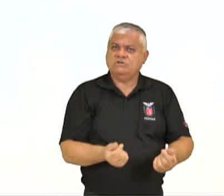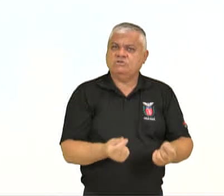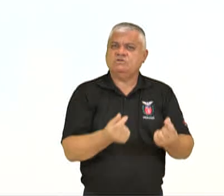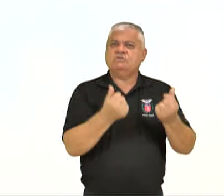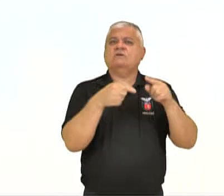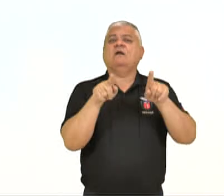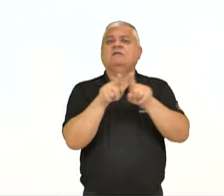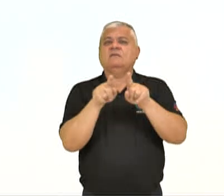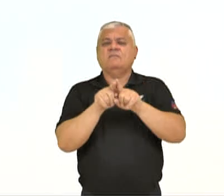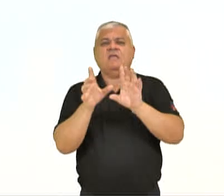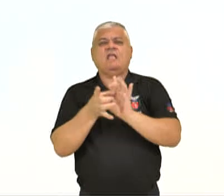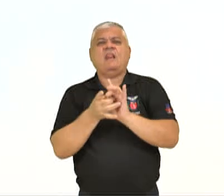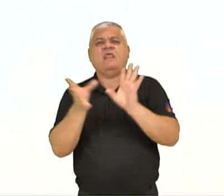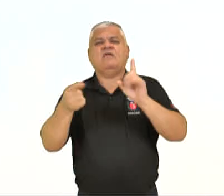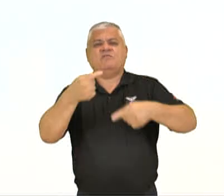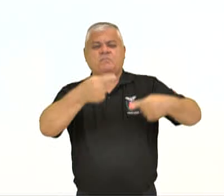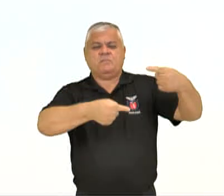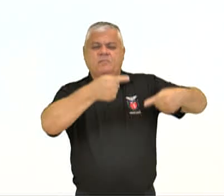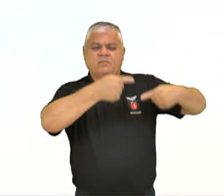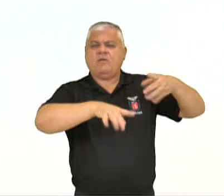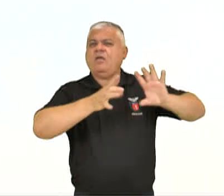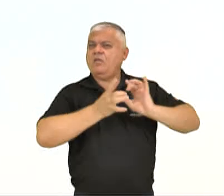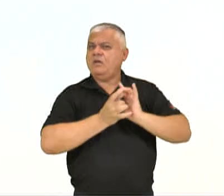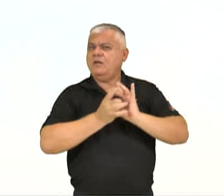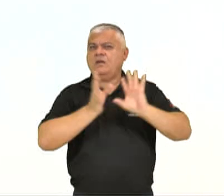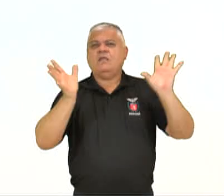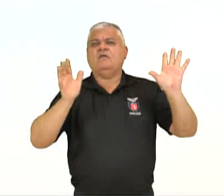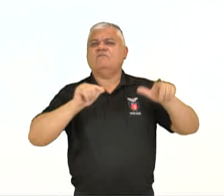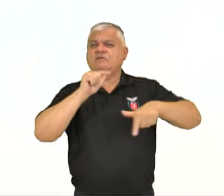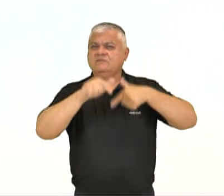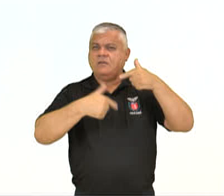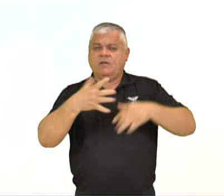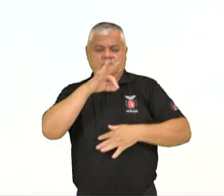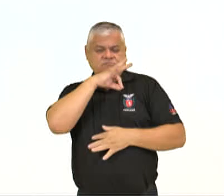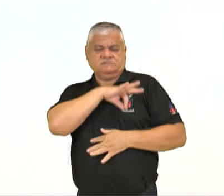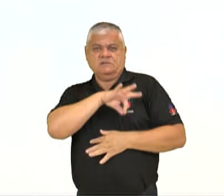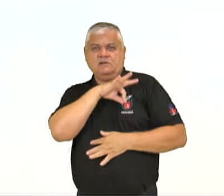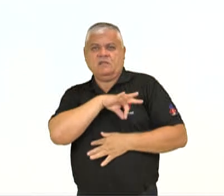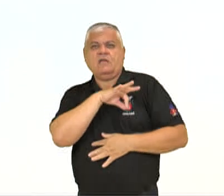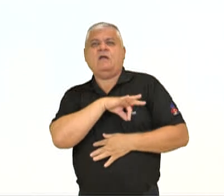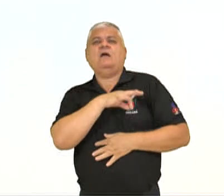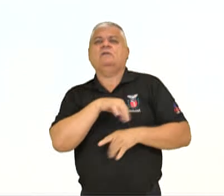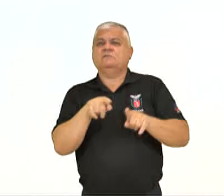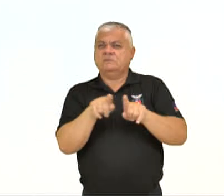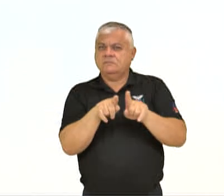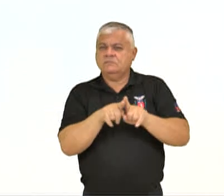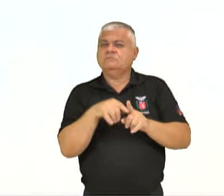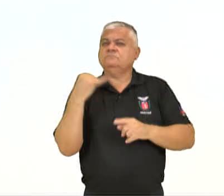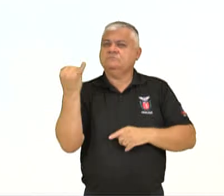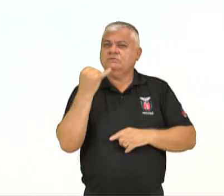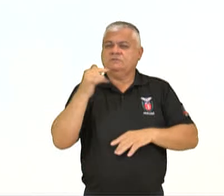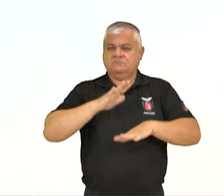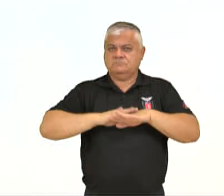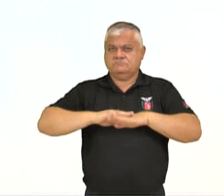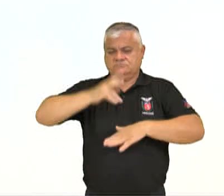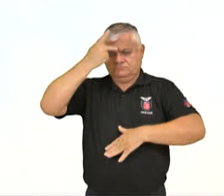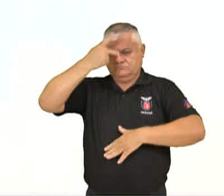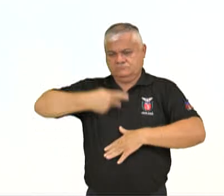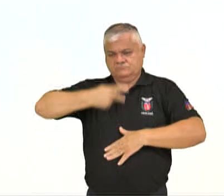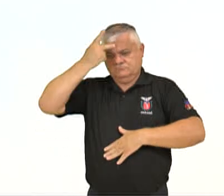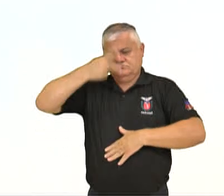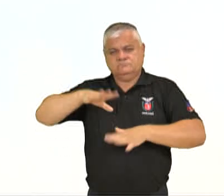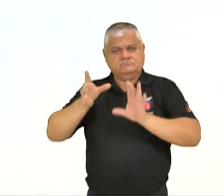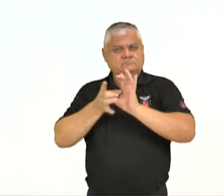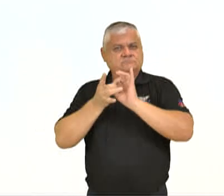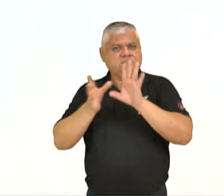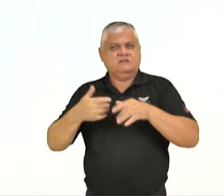liberdade de concorrência, a defesa do trabalho livre e assalariado, a defesa da liberdade individual e da propriedade